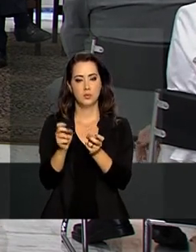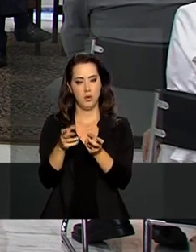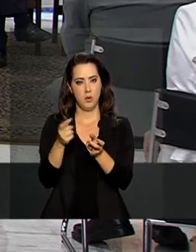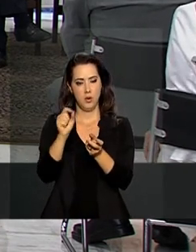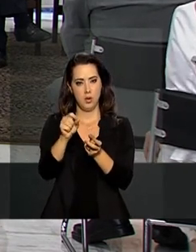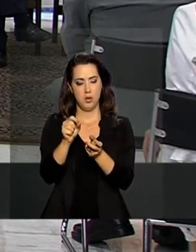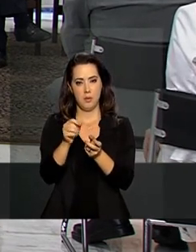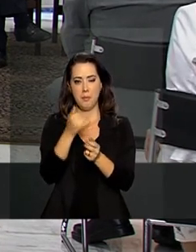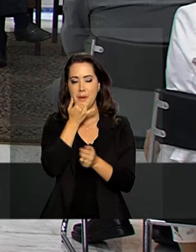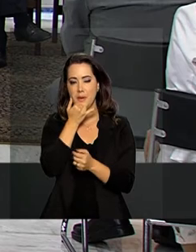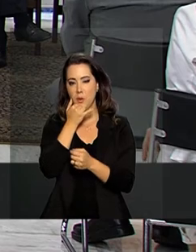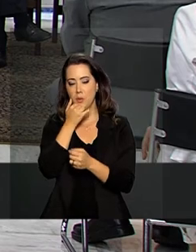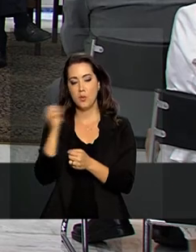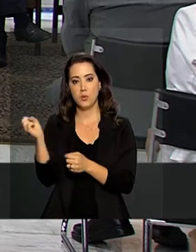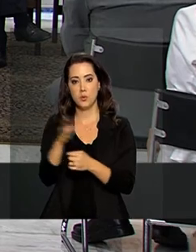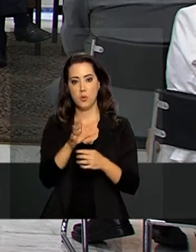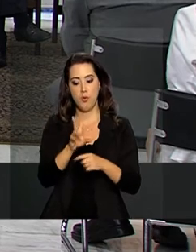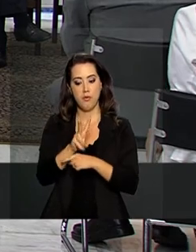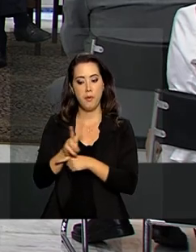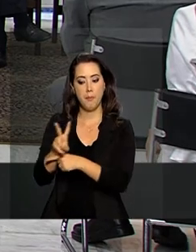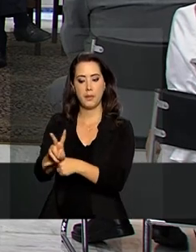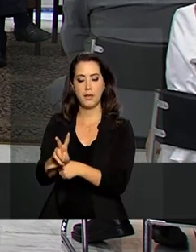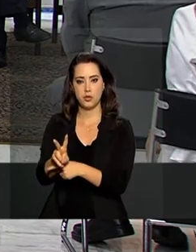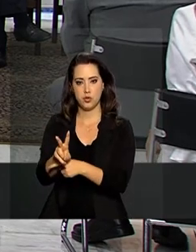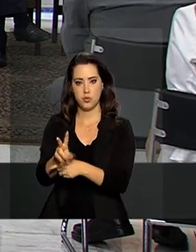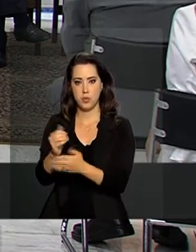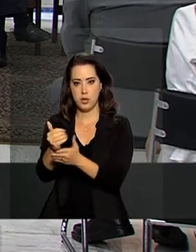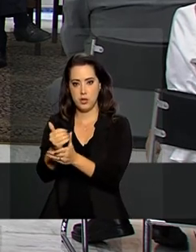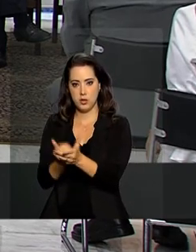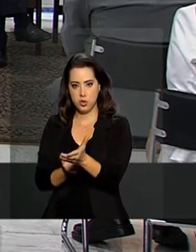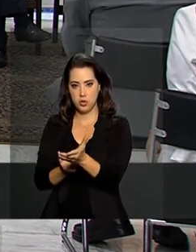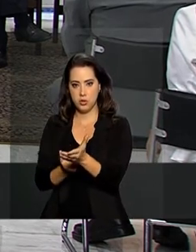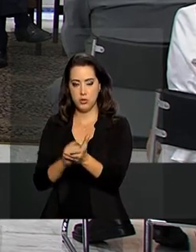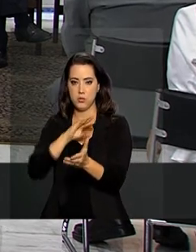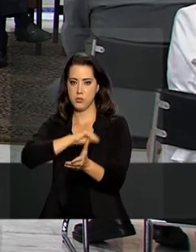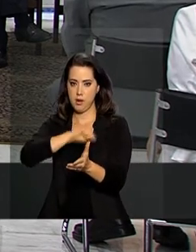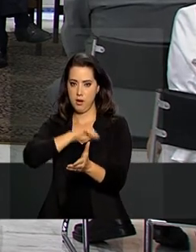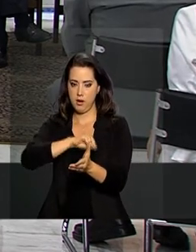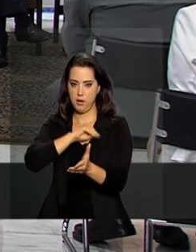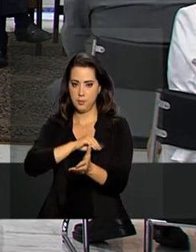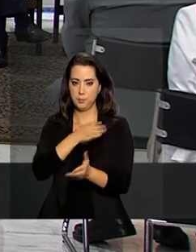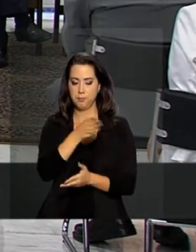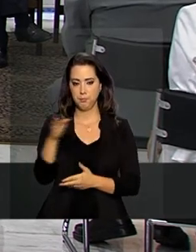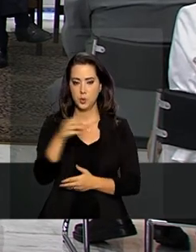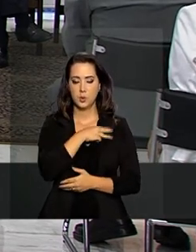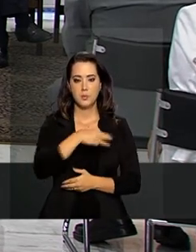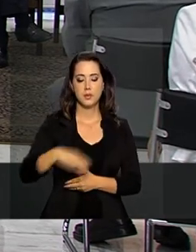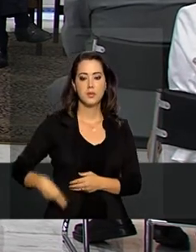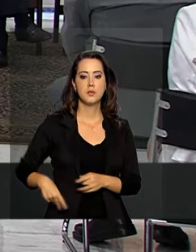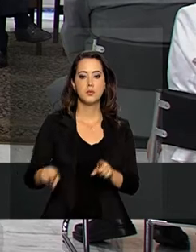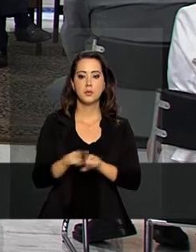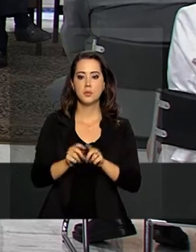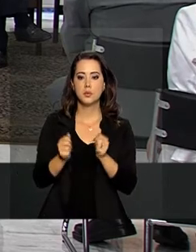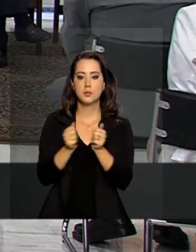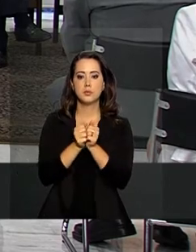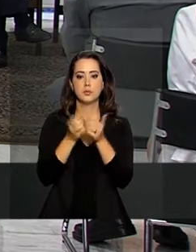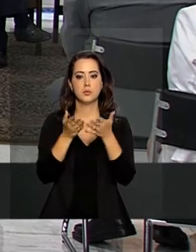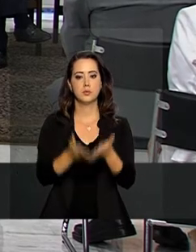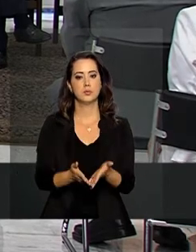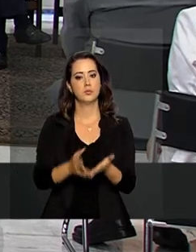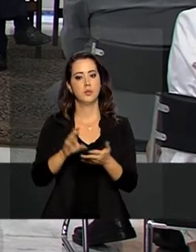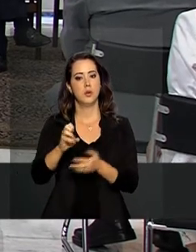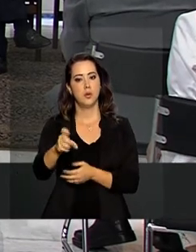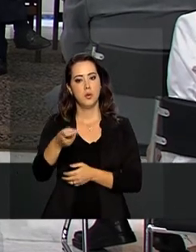consignado o padilha o caio vieira de melo carlos marun hummels antónio sousa os vice presidentes diretores